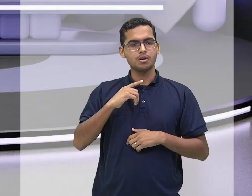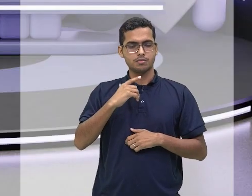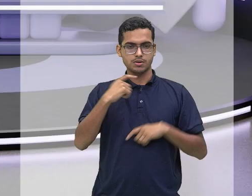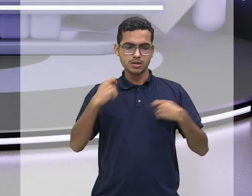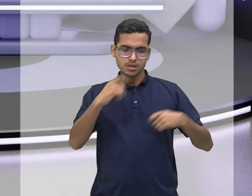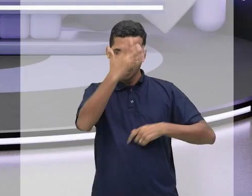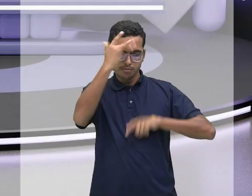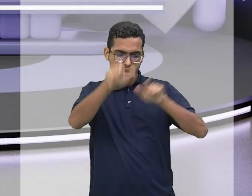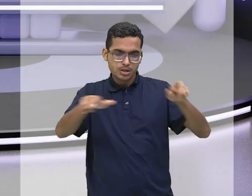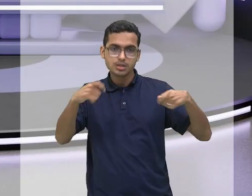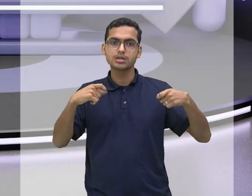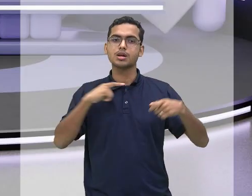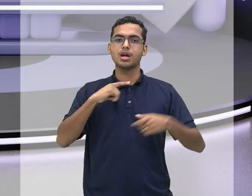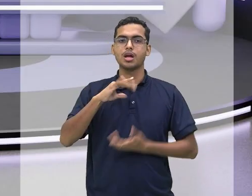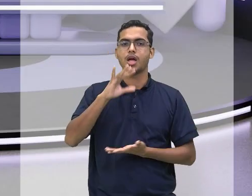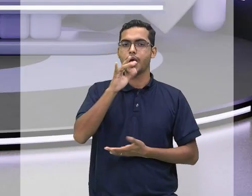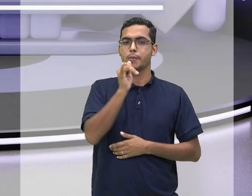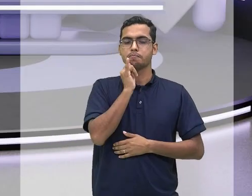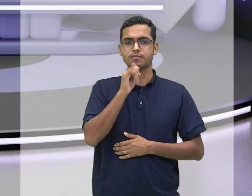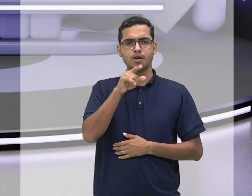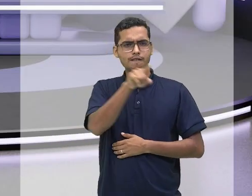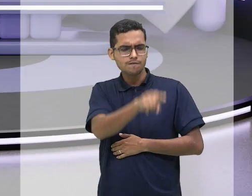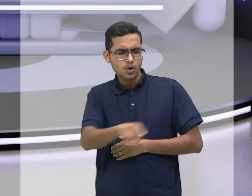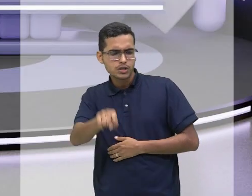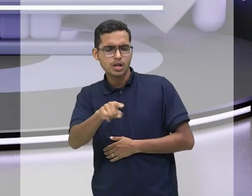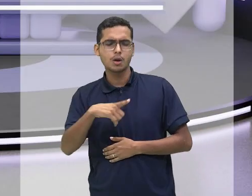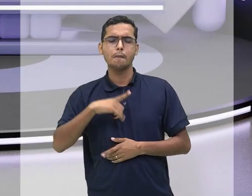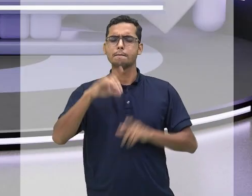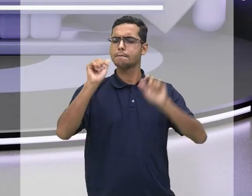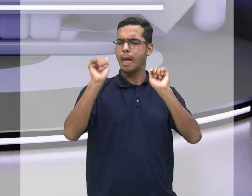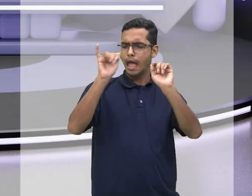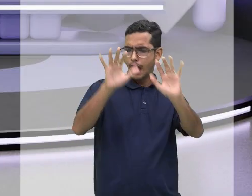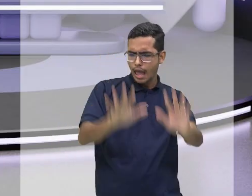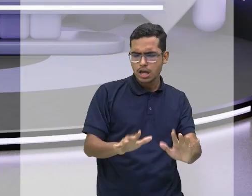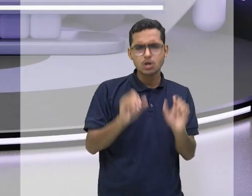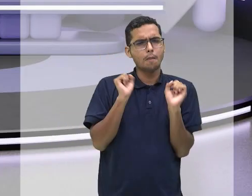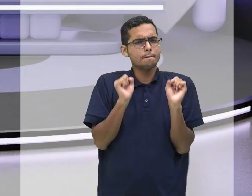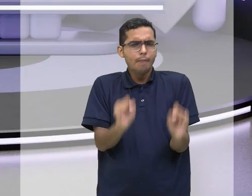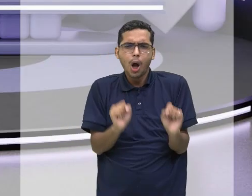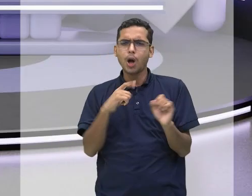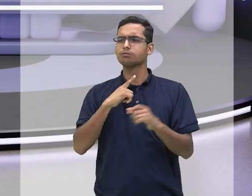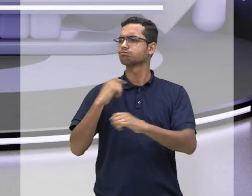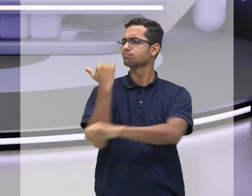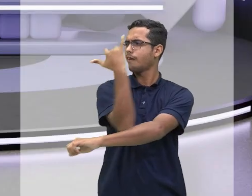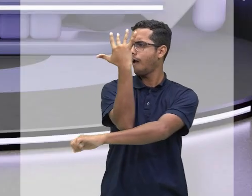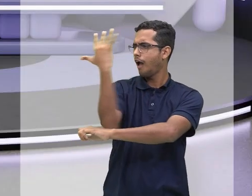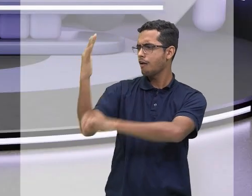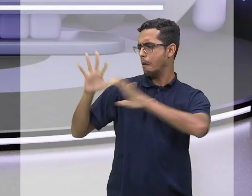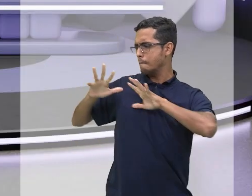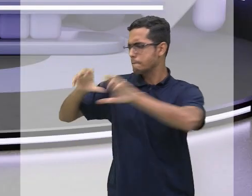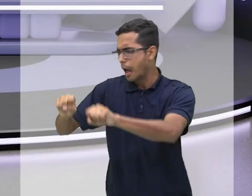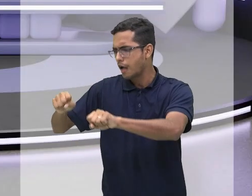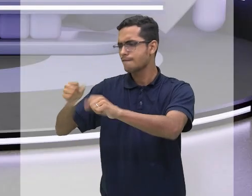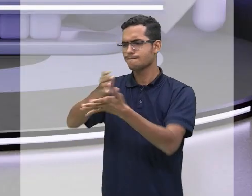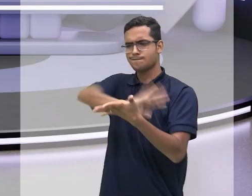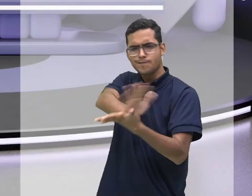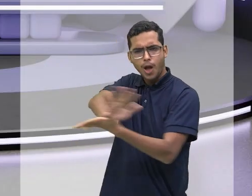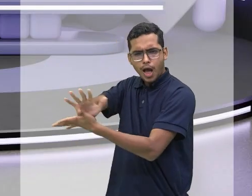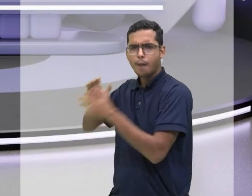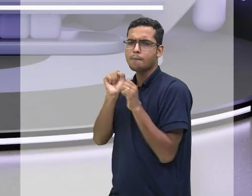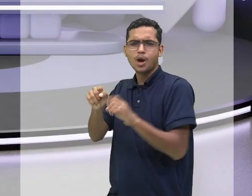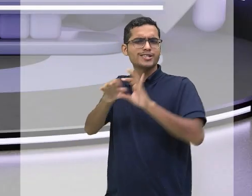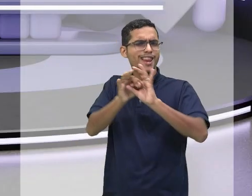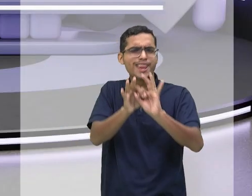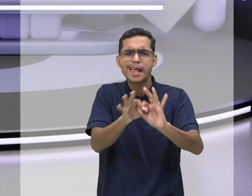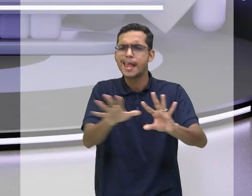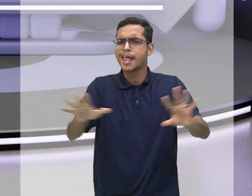então você pode pegar, desmatar à vontade, porque você vai ter dinheiro e vai ser uma pessoa abençoada. Que é